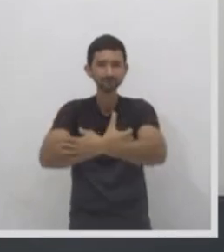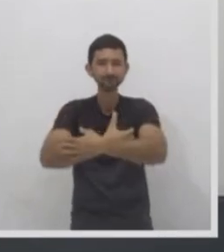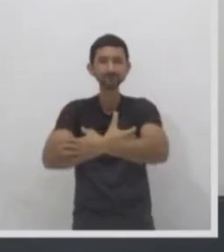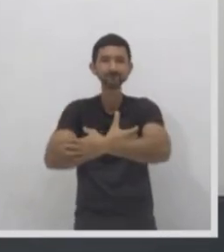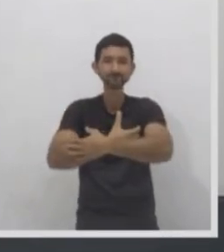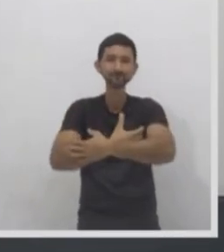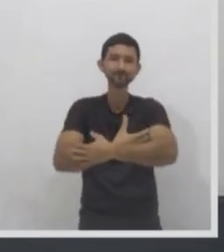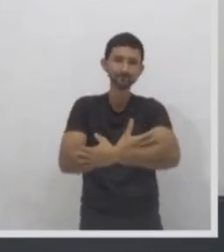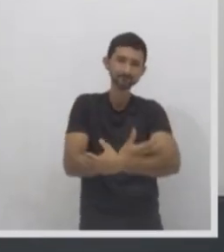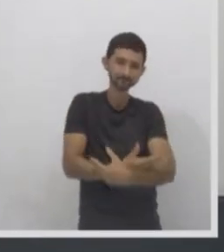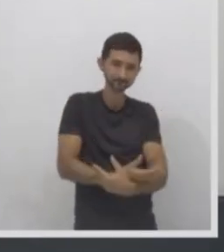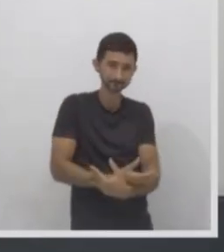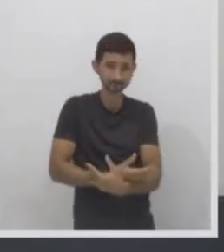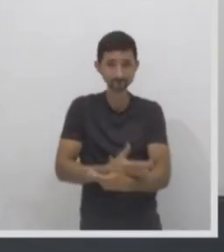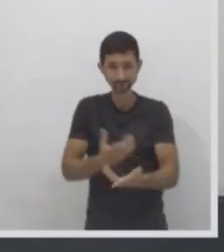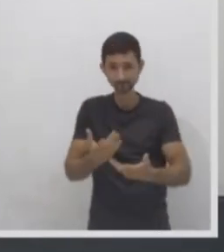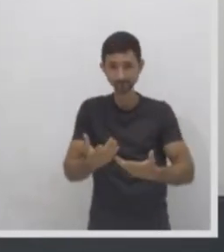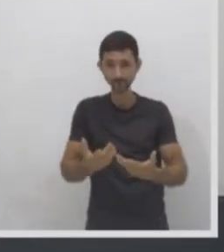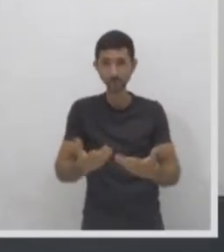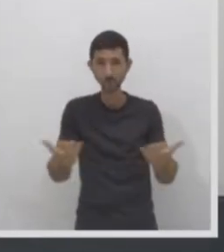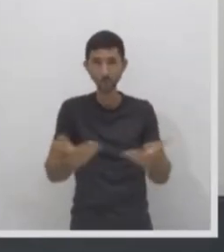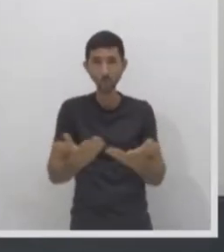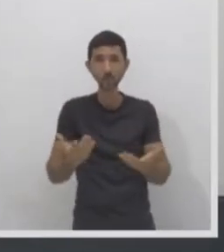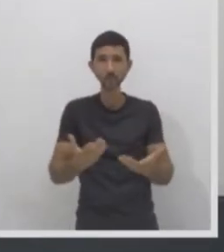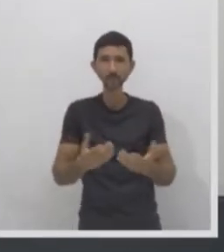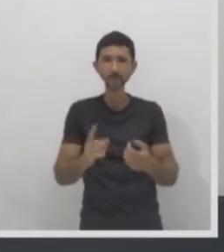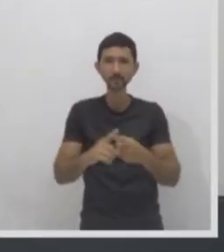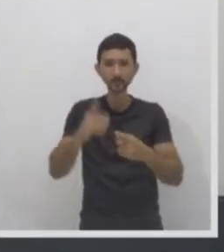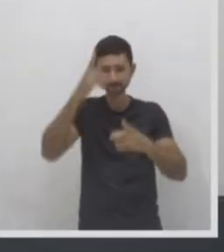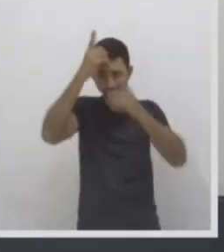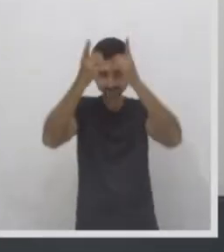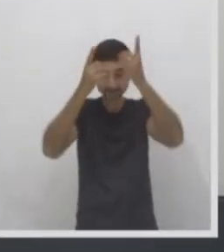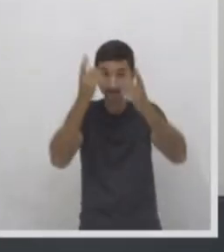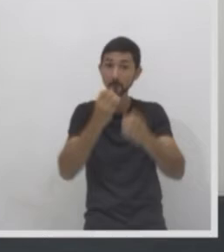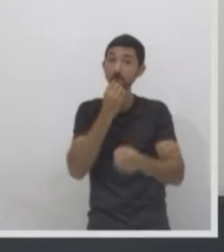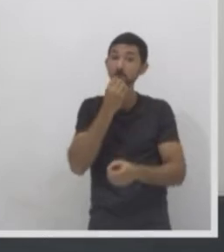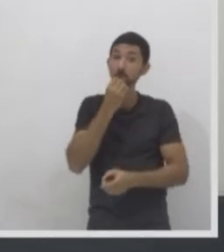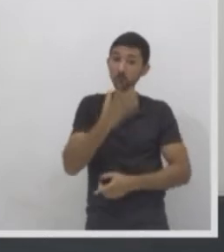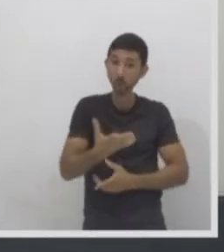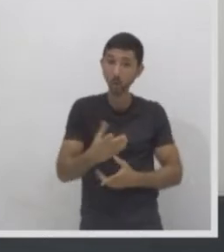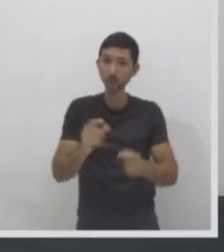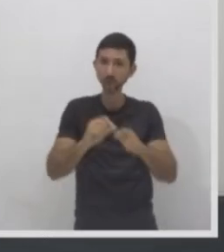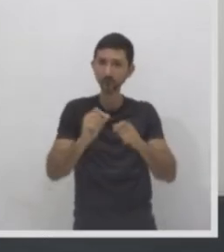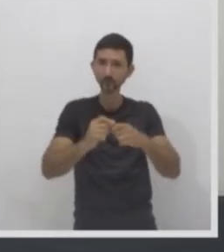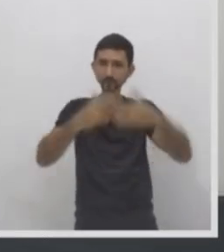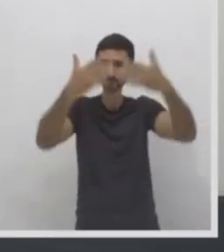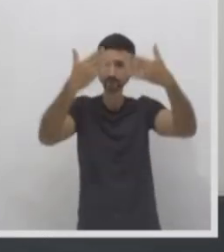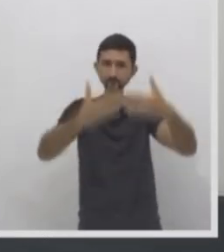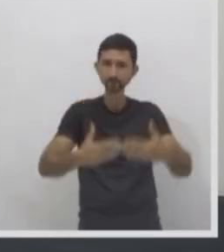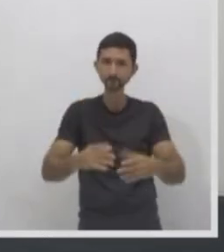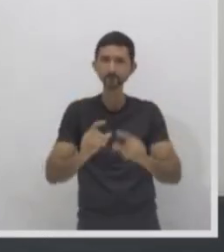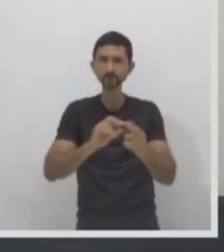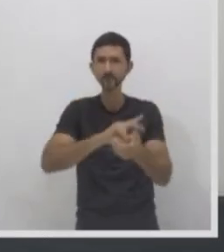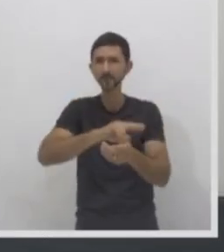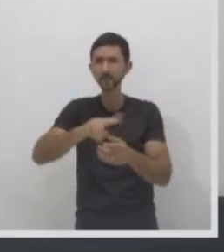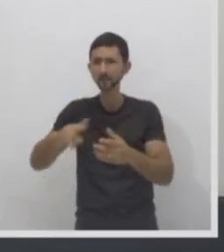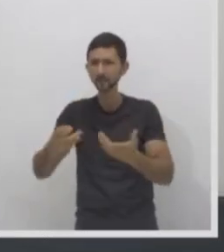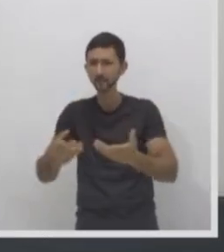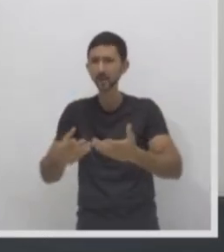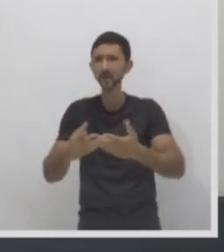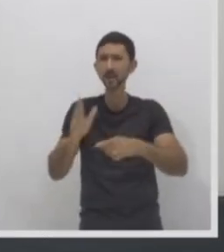necessidade emocional dela, como todo mundo está tendo. Inclusive, é uma ideia muito boa, se você for ver a notícia, e existem vídeos